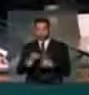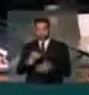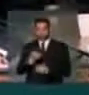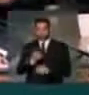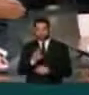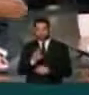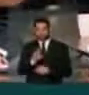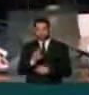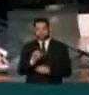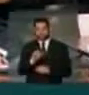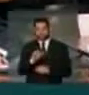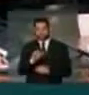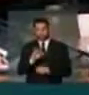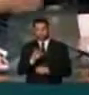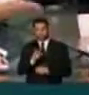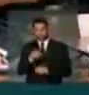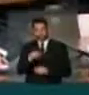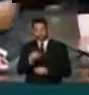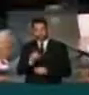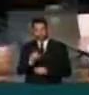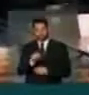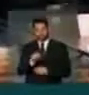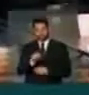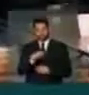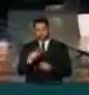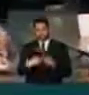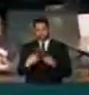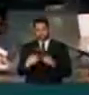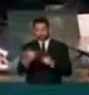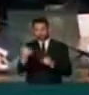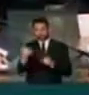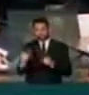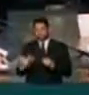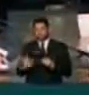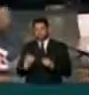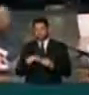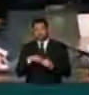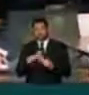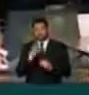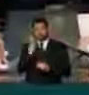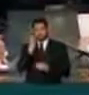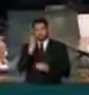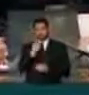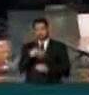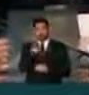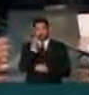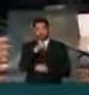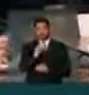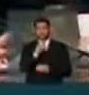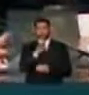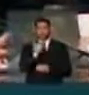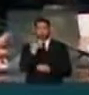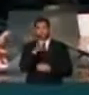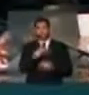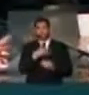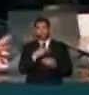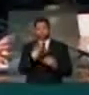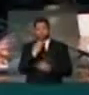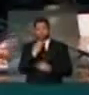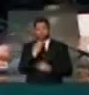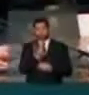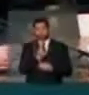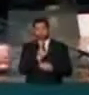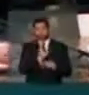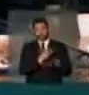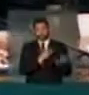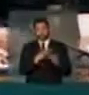Imbituba, Itajaí, Navegante, São Francisco, Itapuá. Então nós temos que facilitar e não dificultar. Então eu quero dizer aos